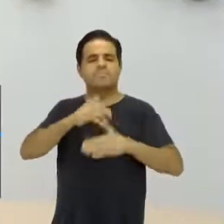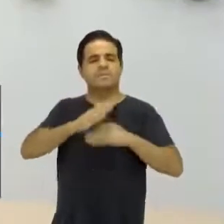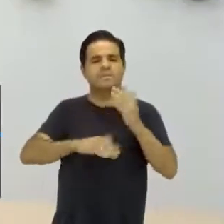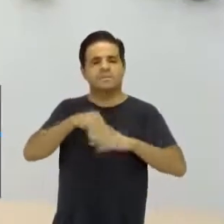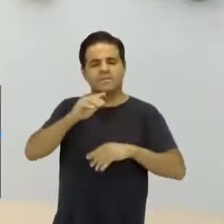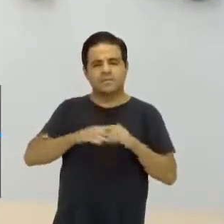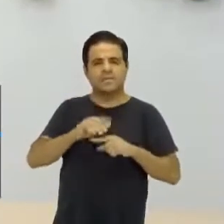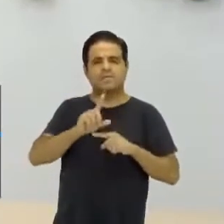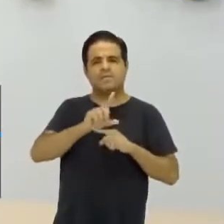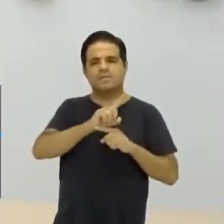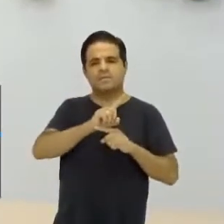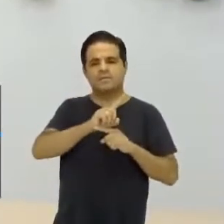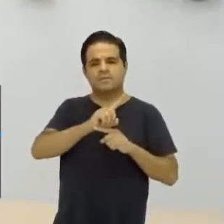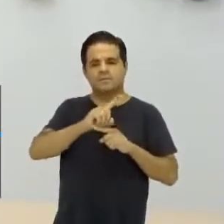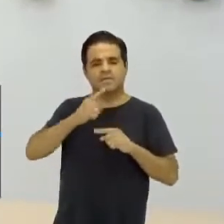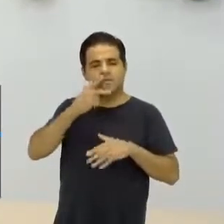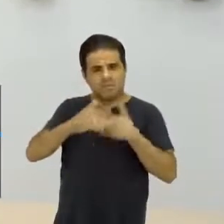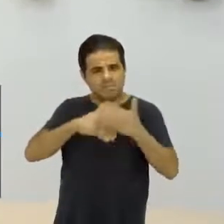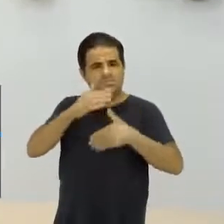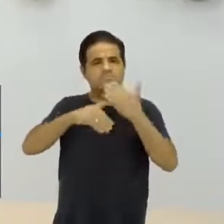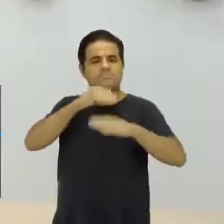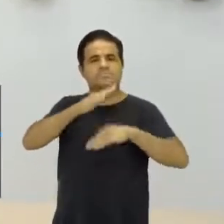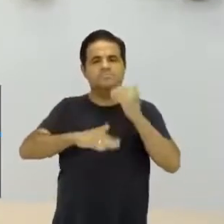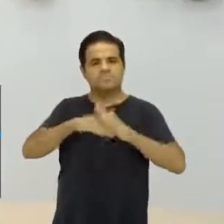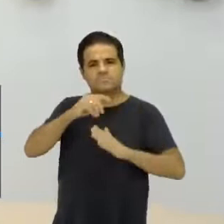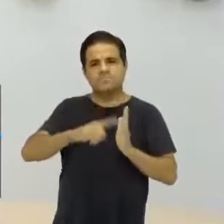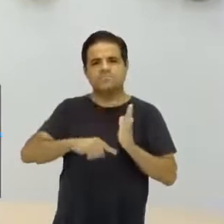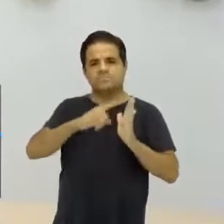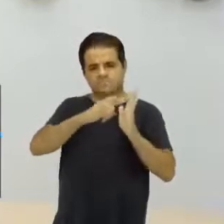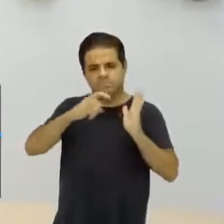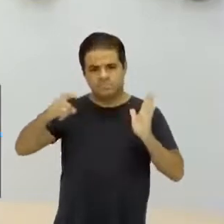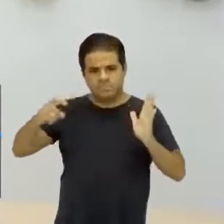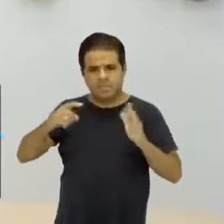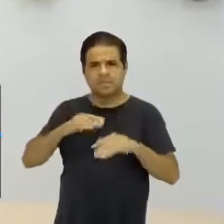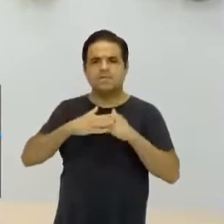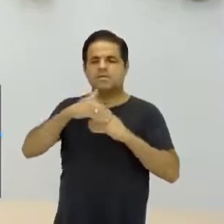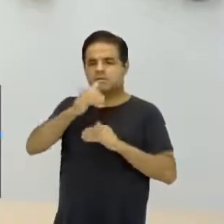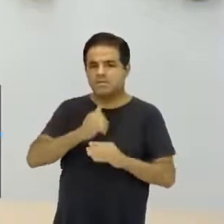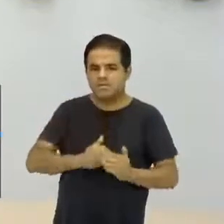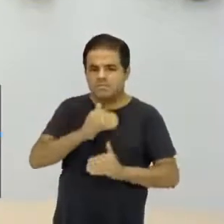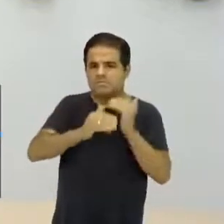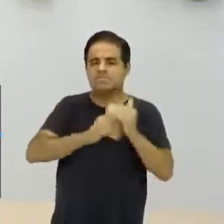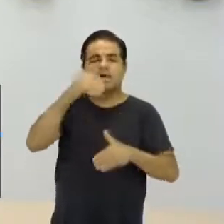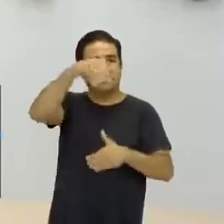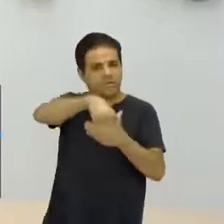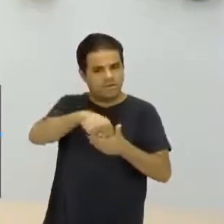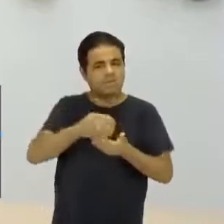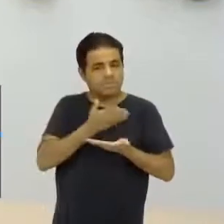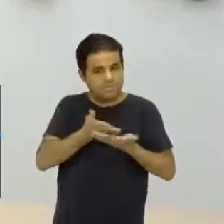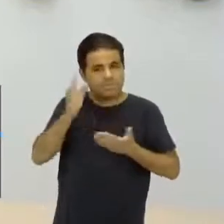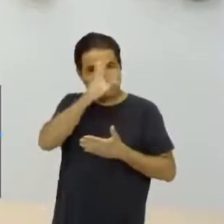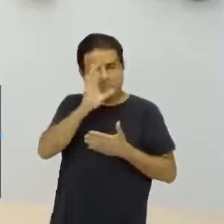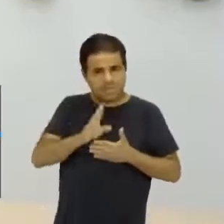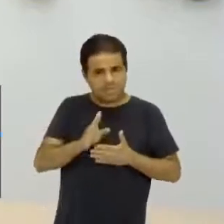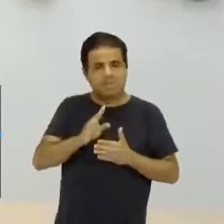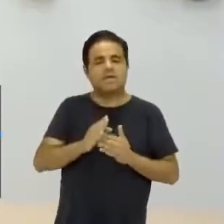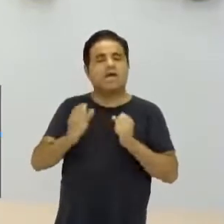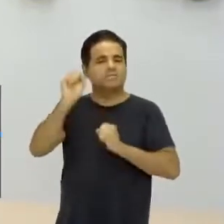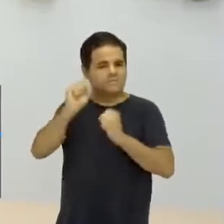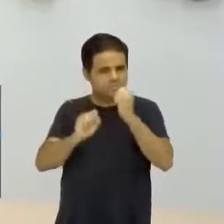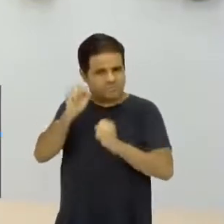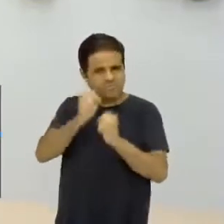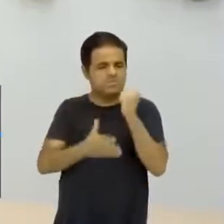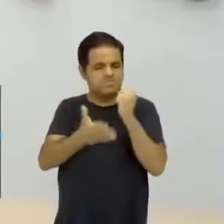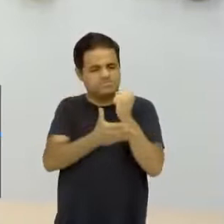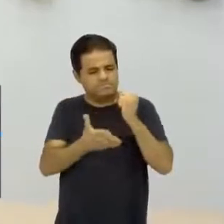milagre econômico. E aí, o Garrastazu Médici, ele é responsável por instaurar aqui no Brasil as indústrias de